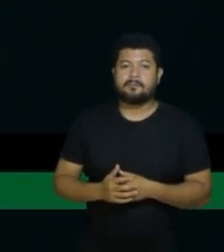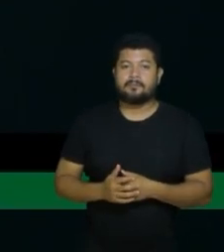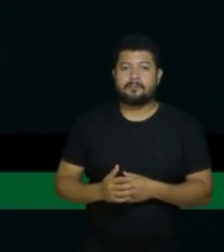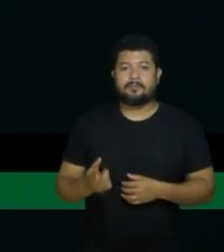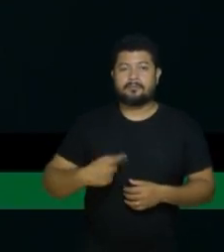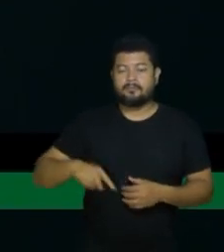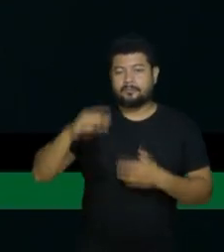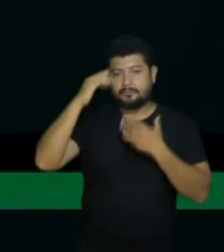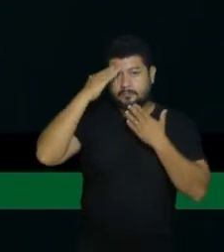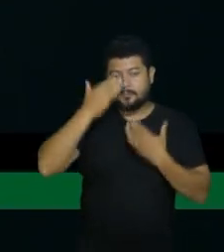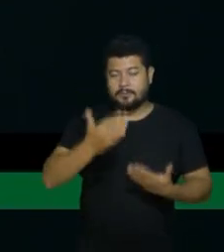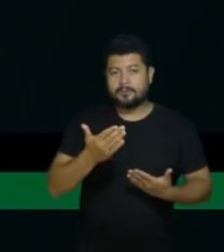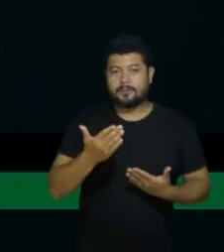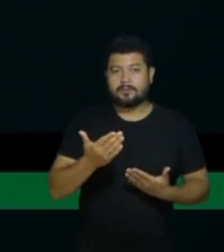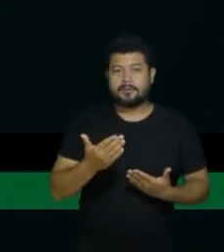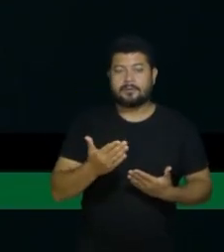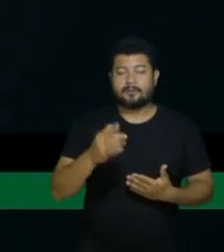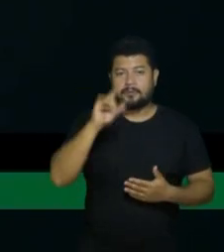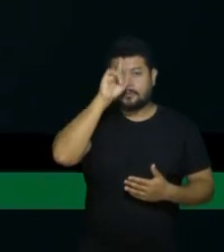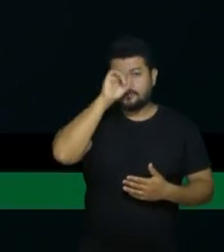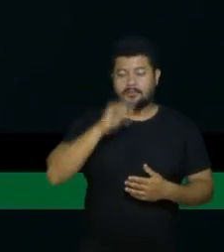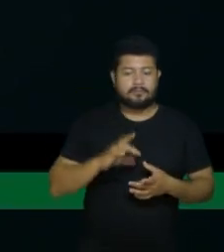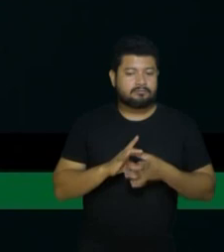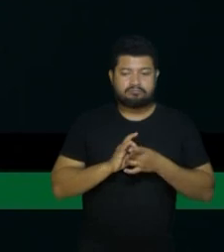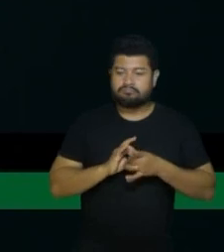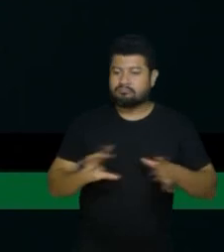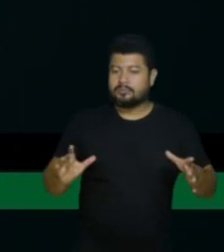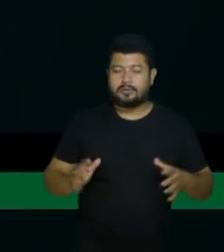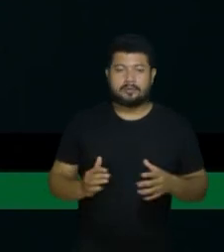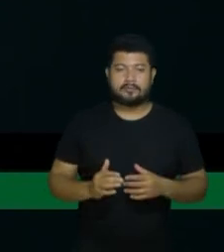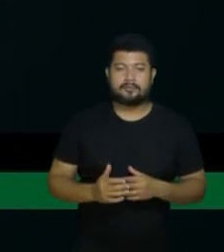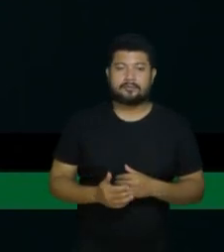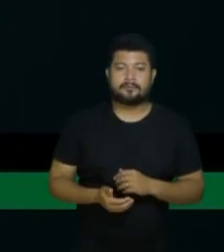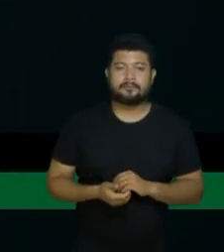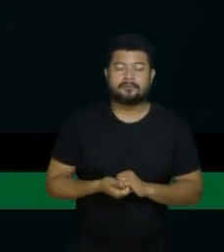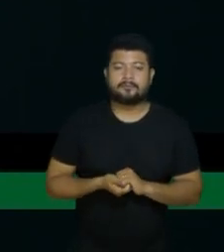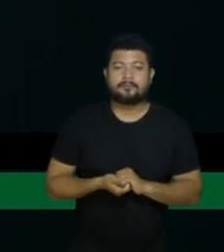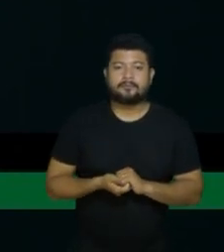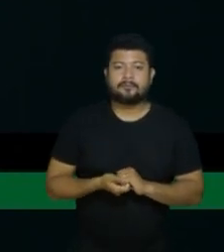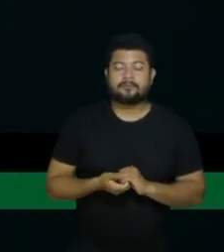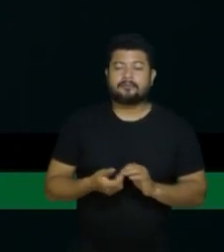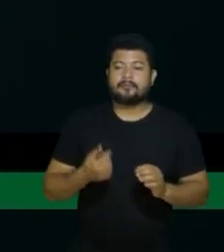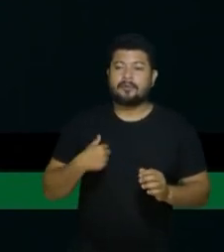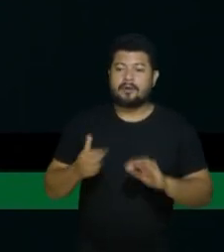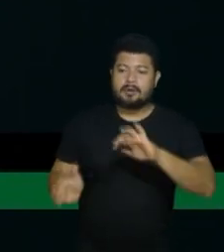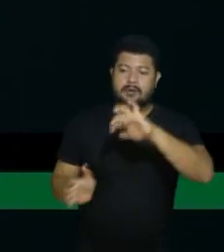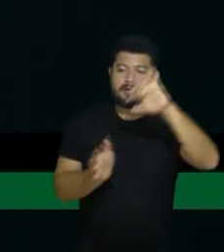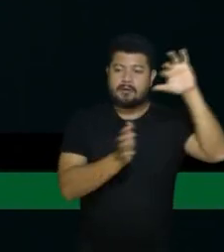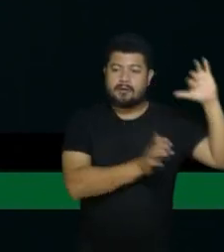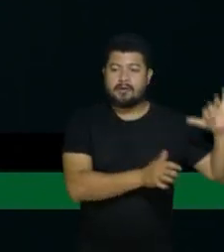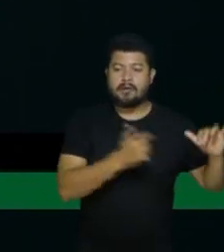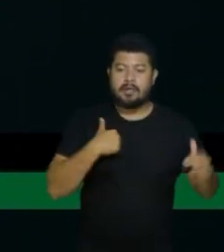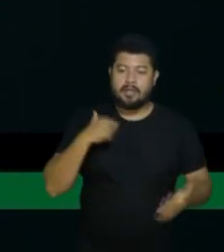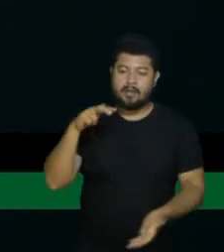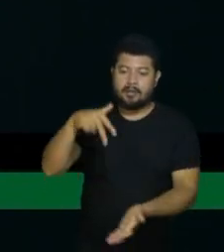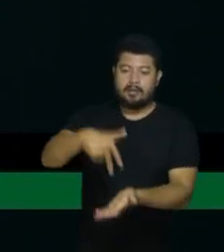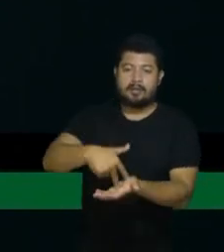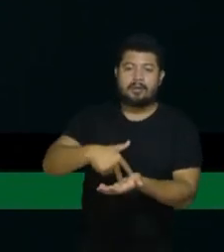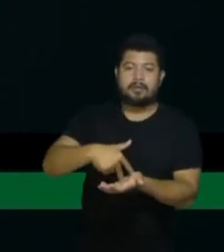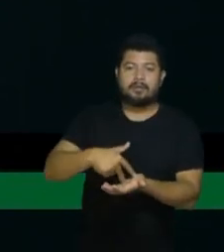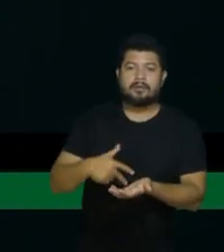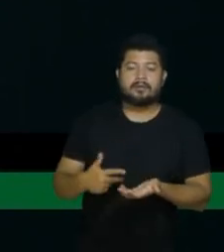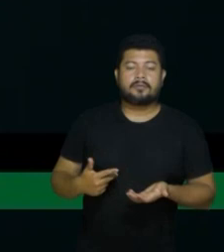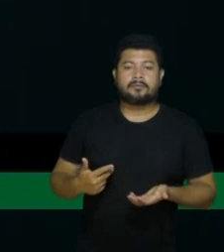hospital e dizer que nós estamos aqui sempre à disposição mas Senhores o que me traz a essa Tribuna é